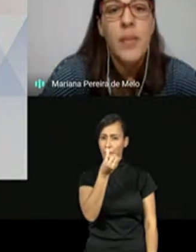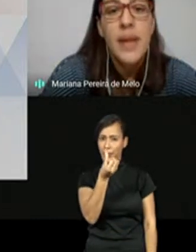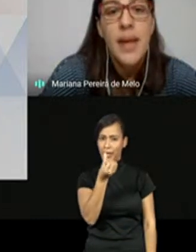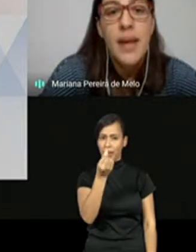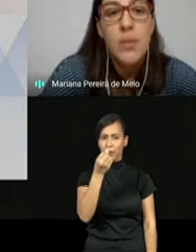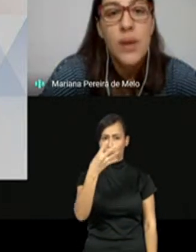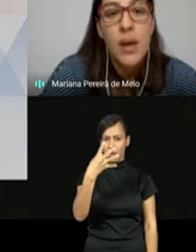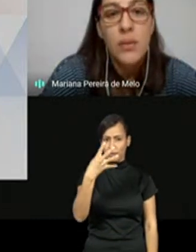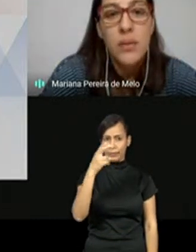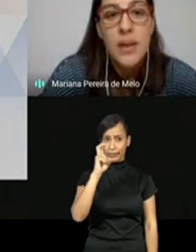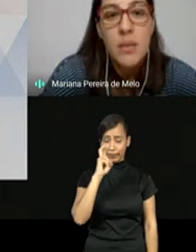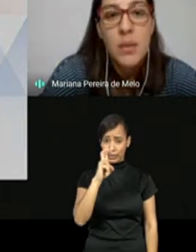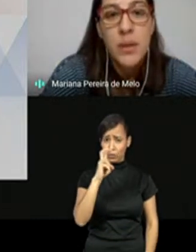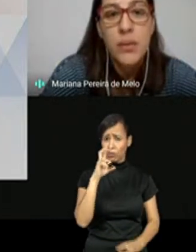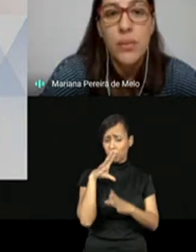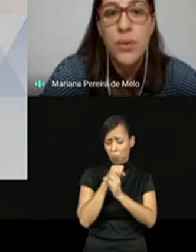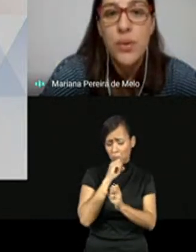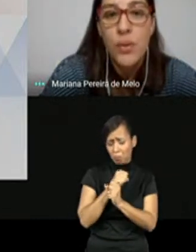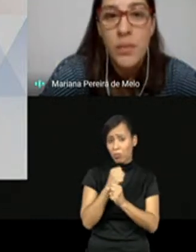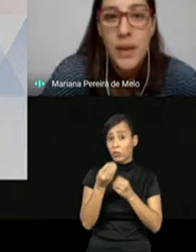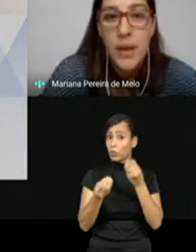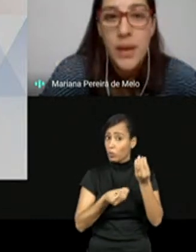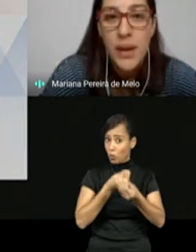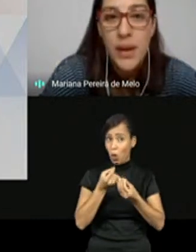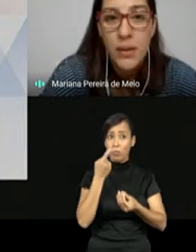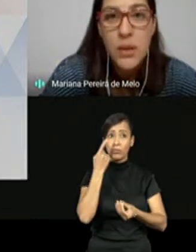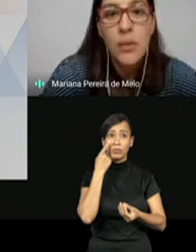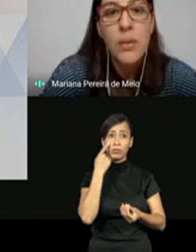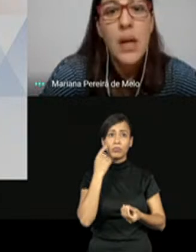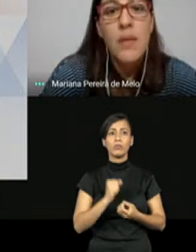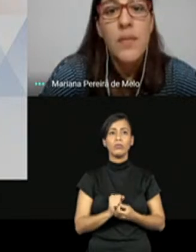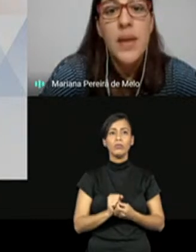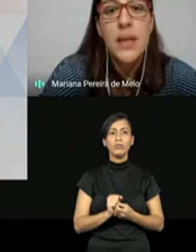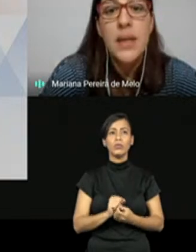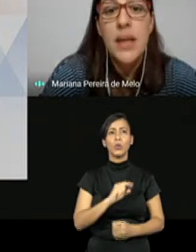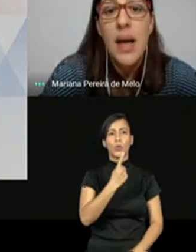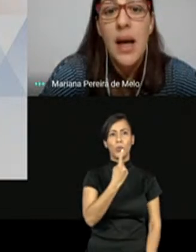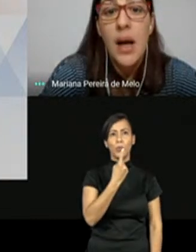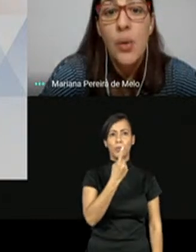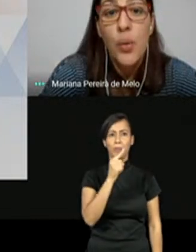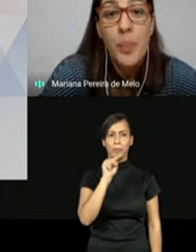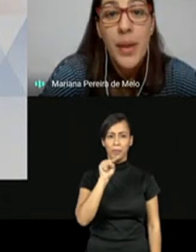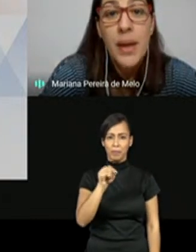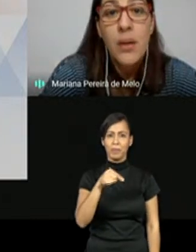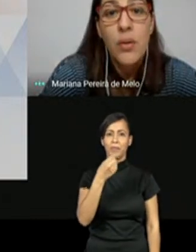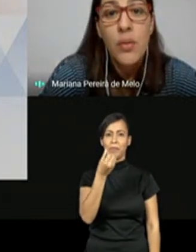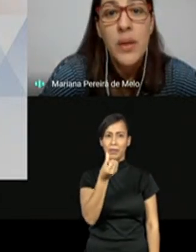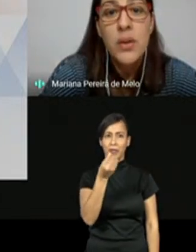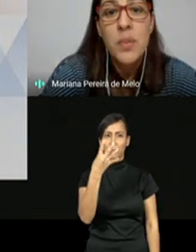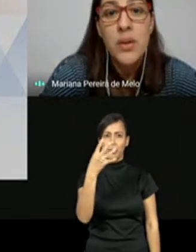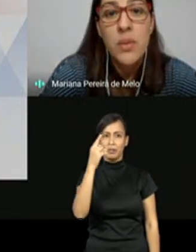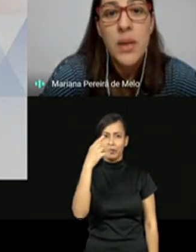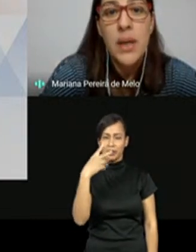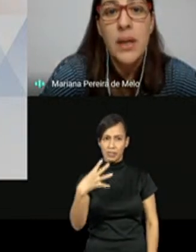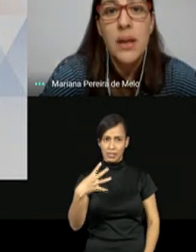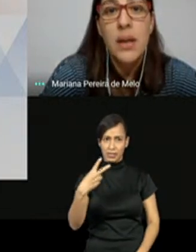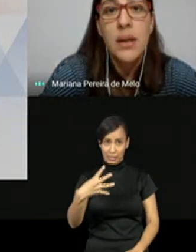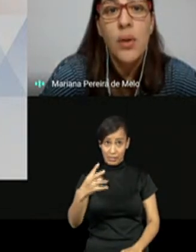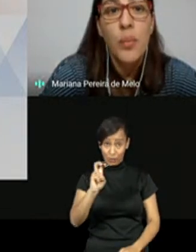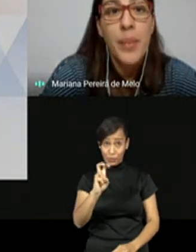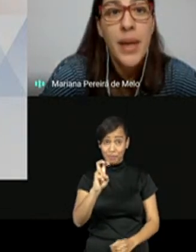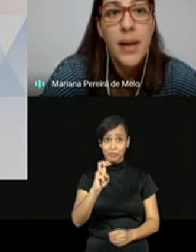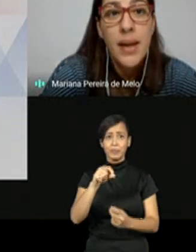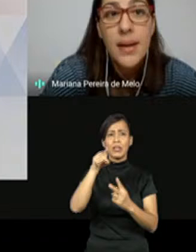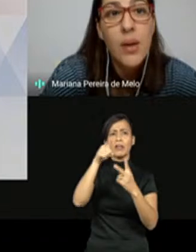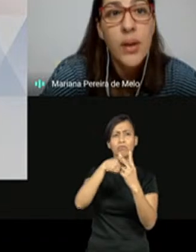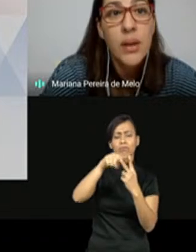Então, como é que é o cálculo da semi-amplitude? 1,645 vezes o P, 1 menos P sobre N. Então,